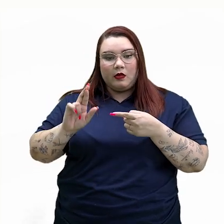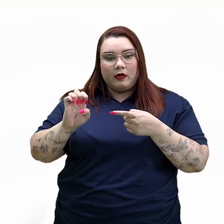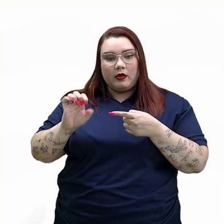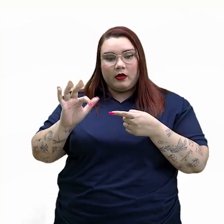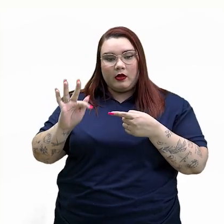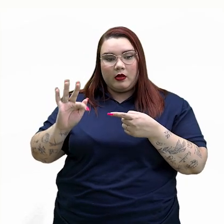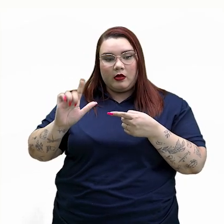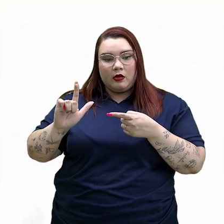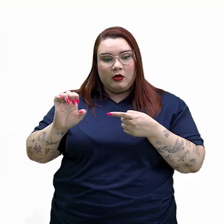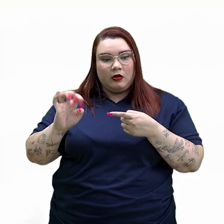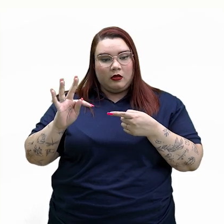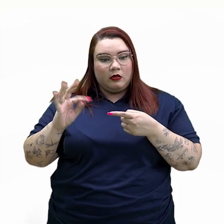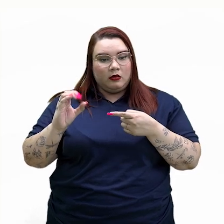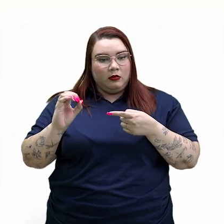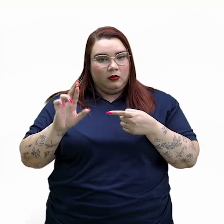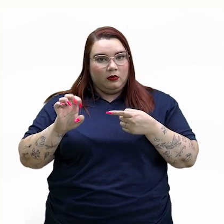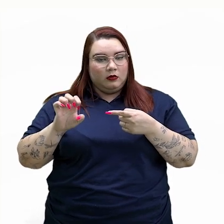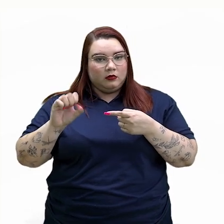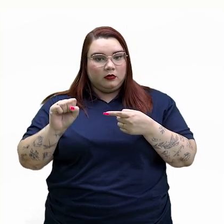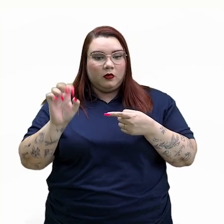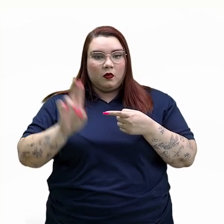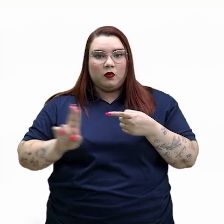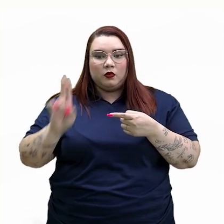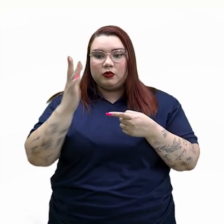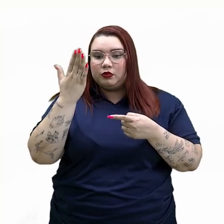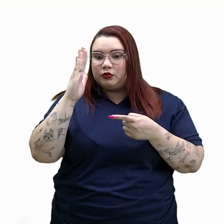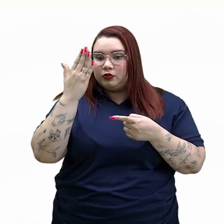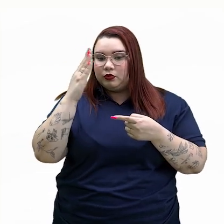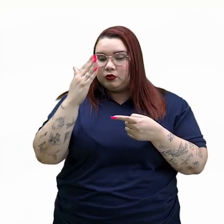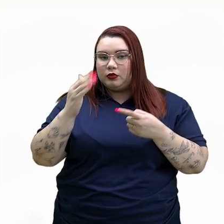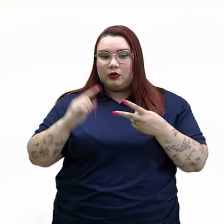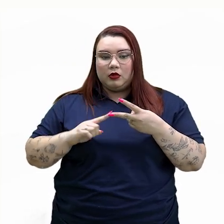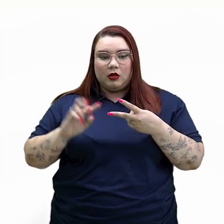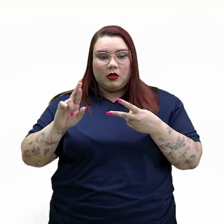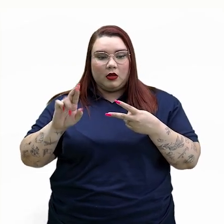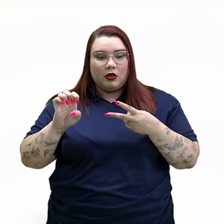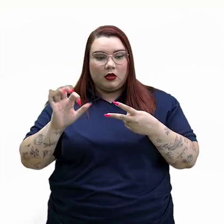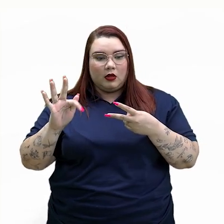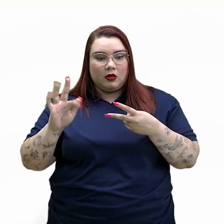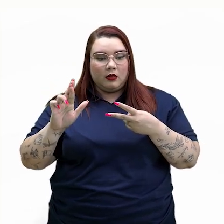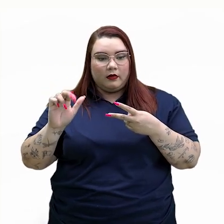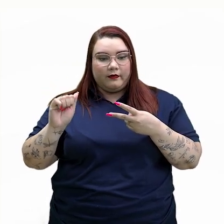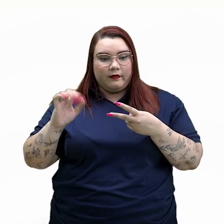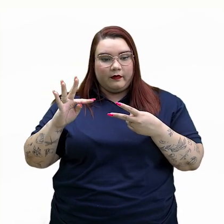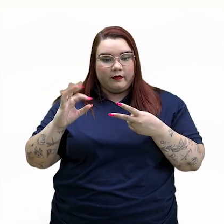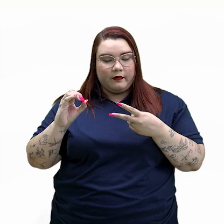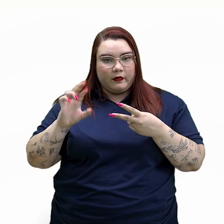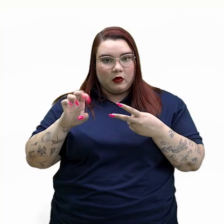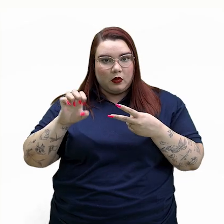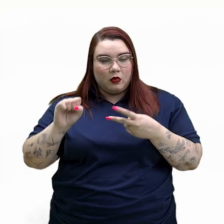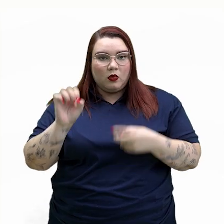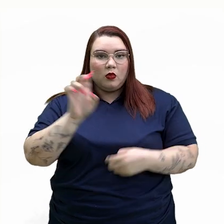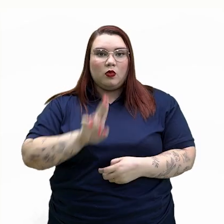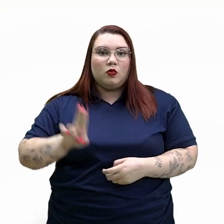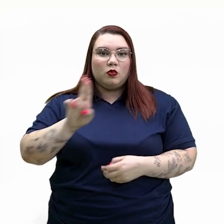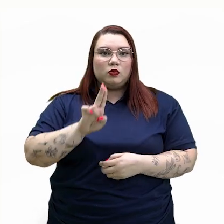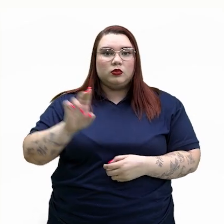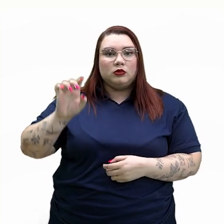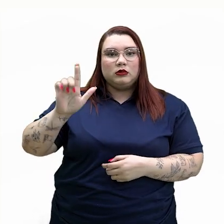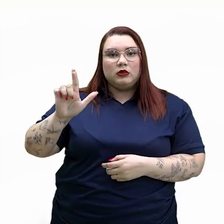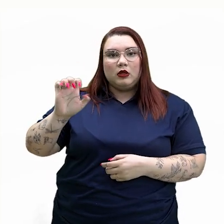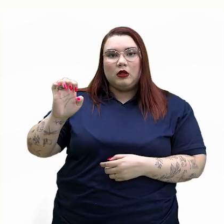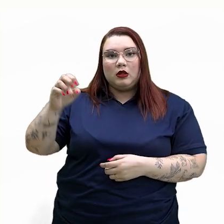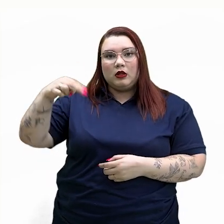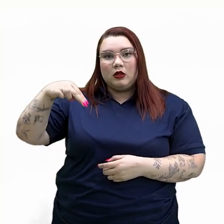refletores usam espelhos, refratores usam lentes. Vejam